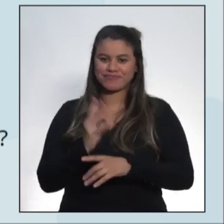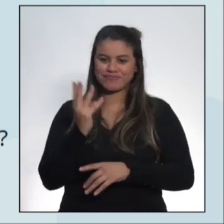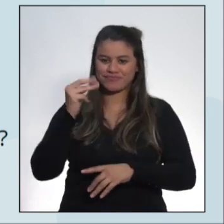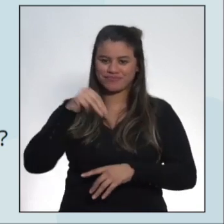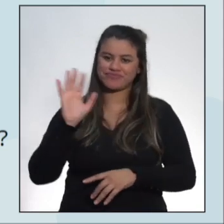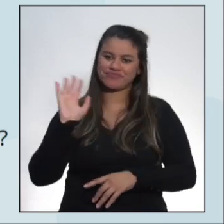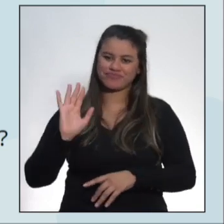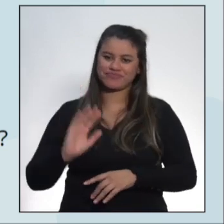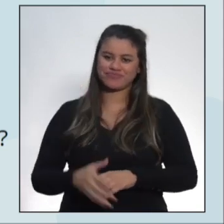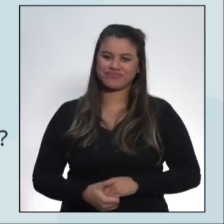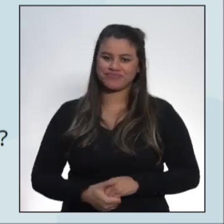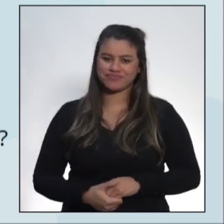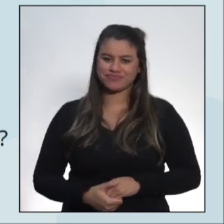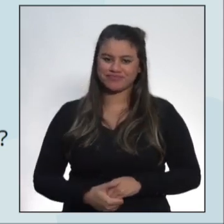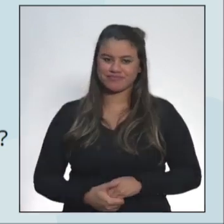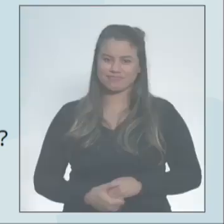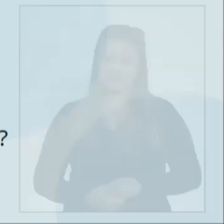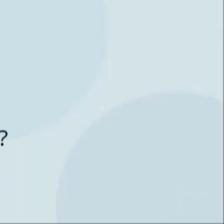daqui a pouquinho.